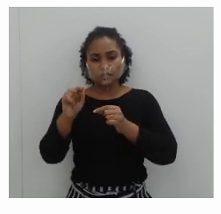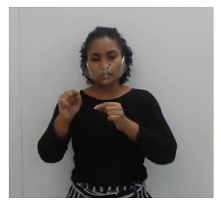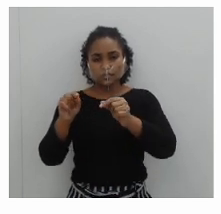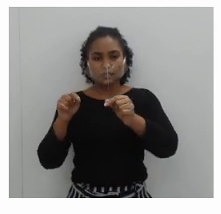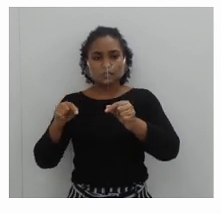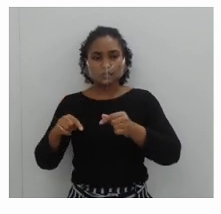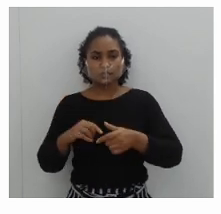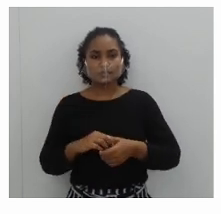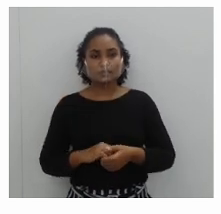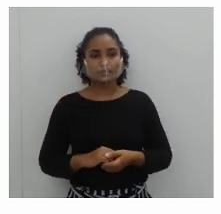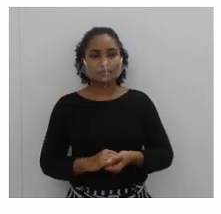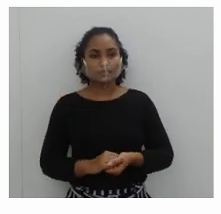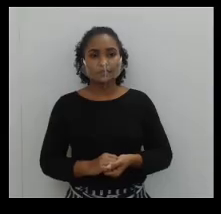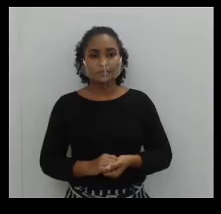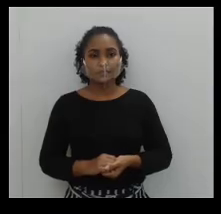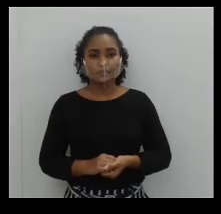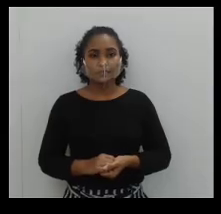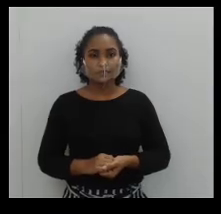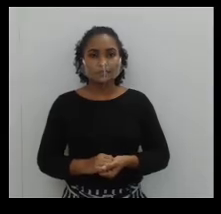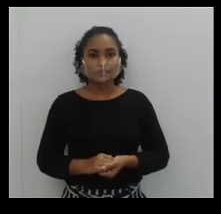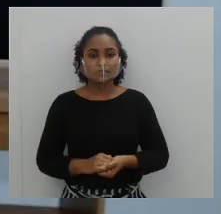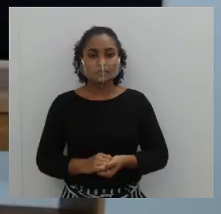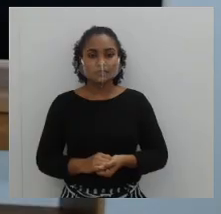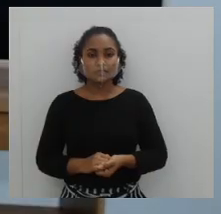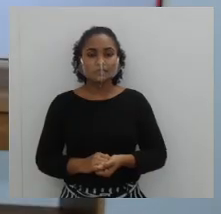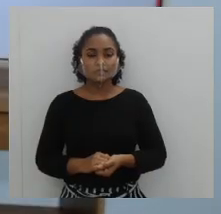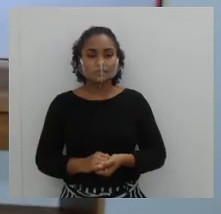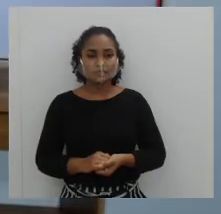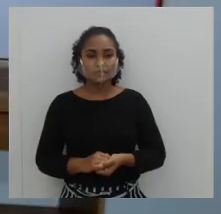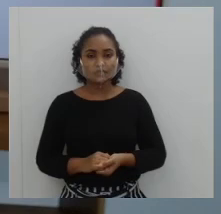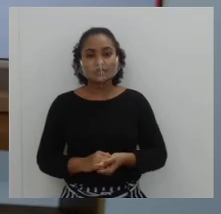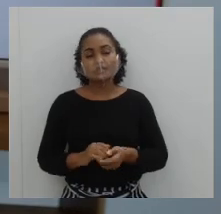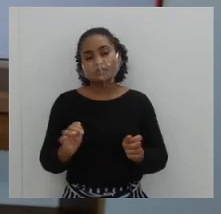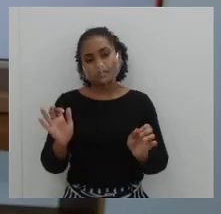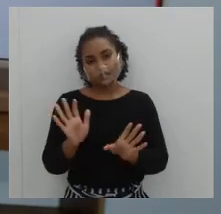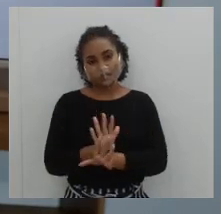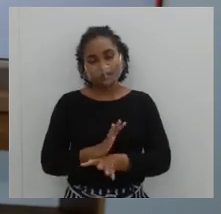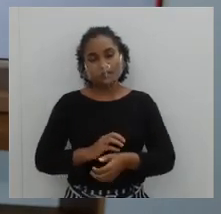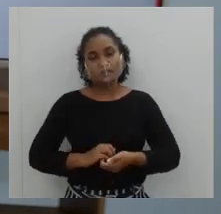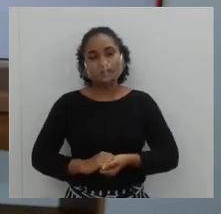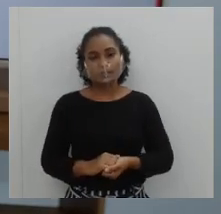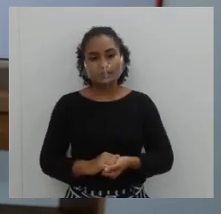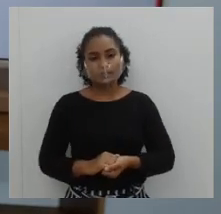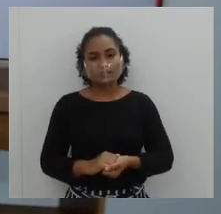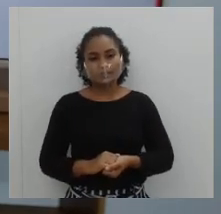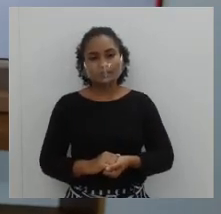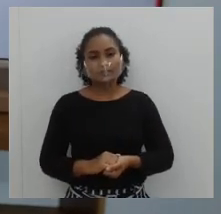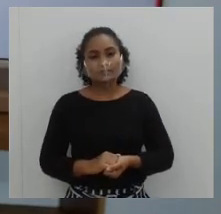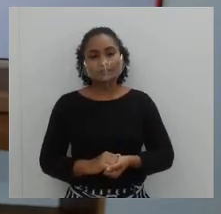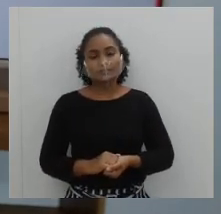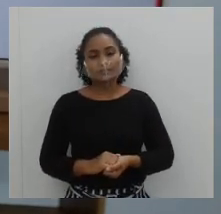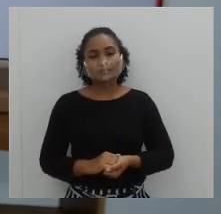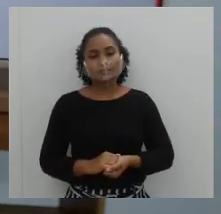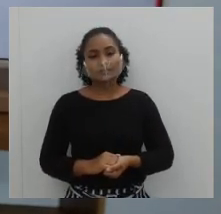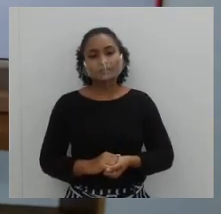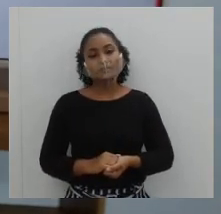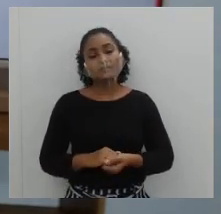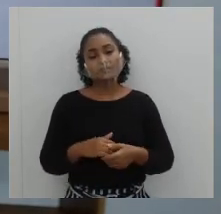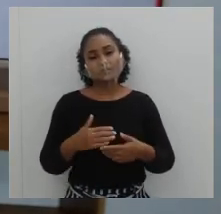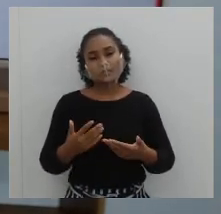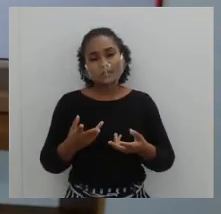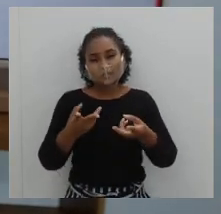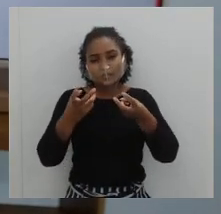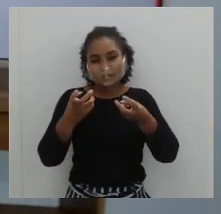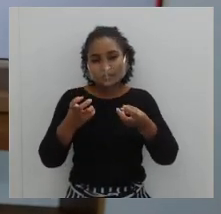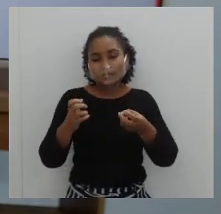certo? Vamos passar aqui para o próximo. Então, encerramos. Com essa